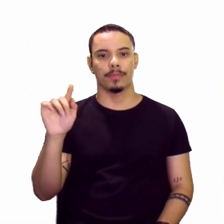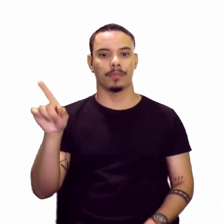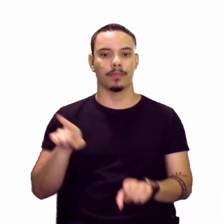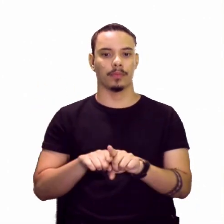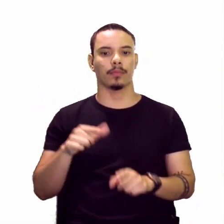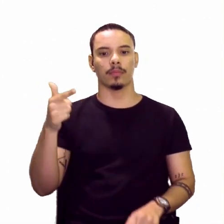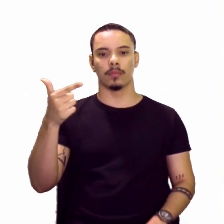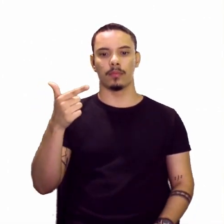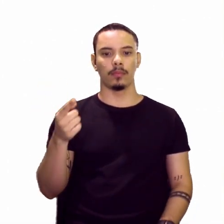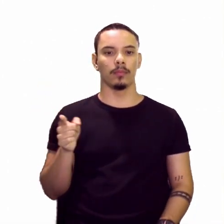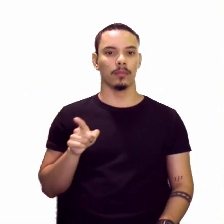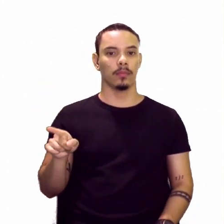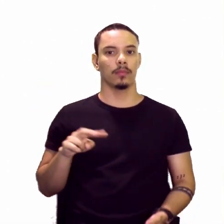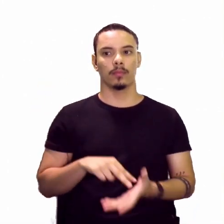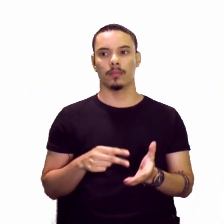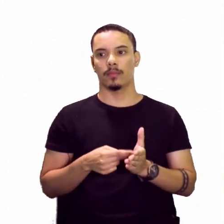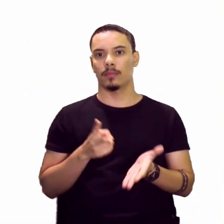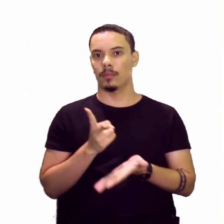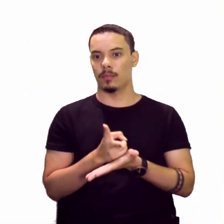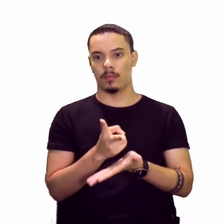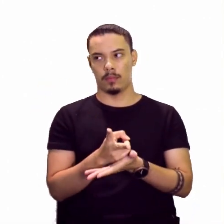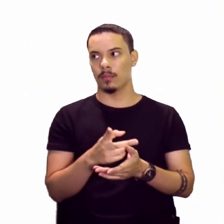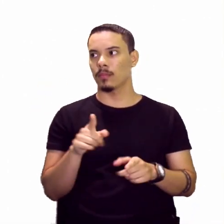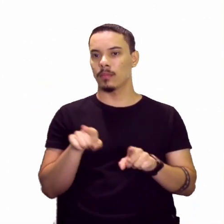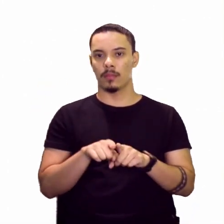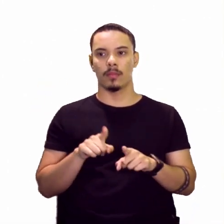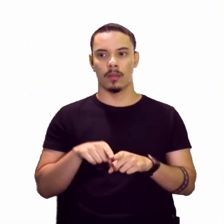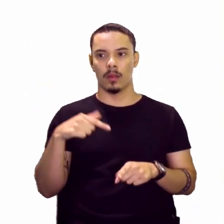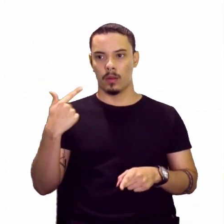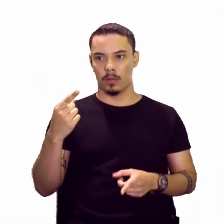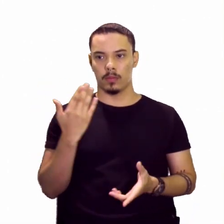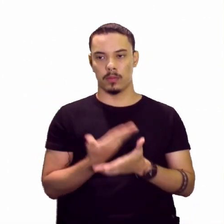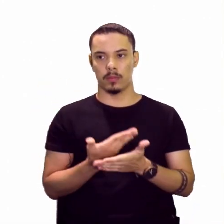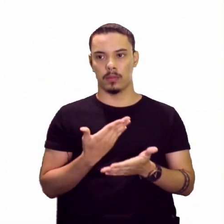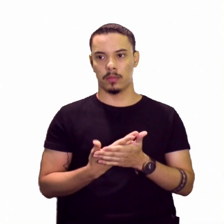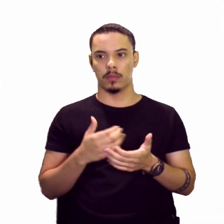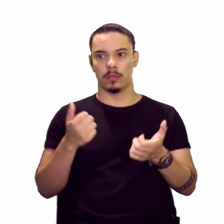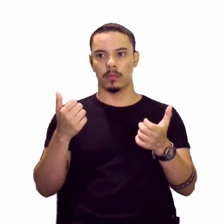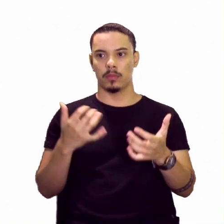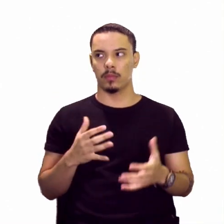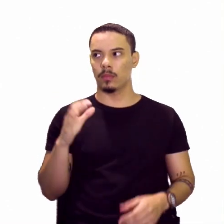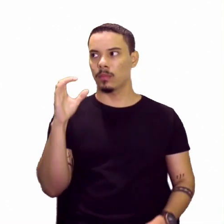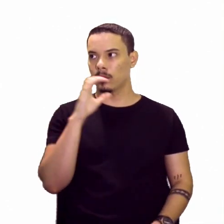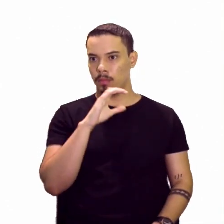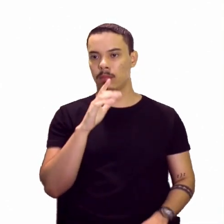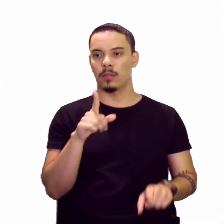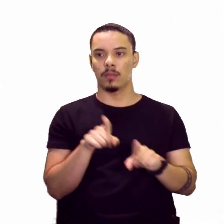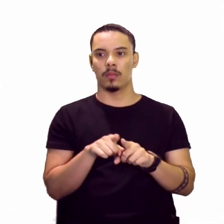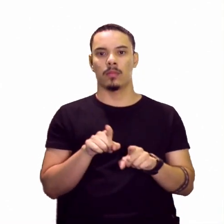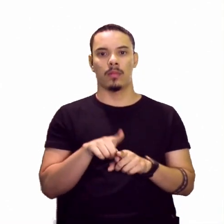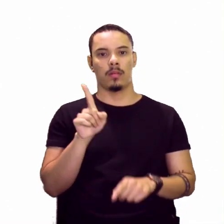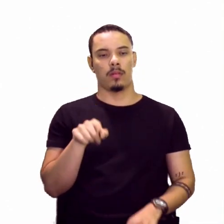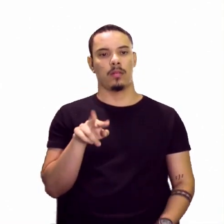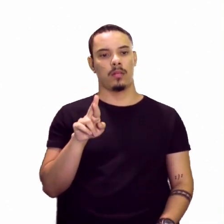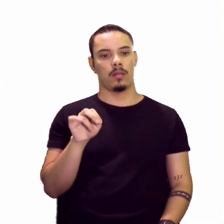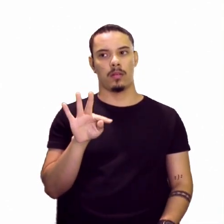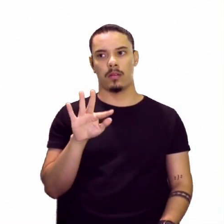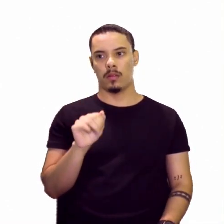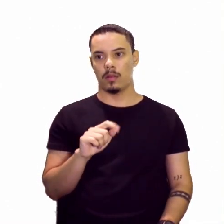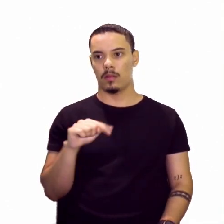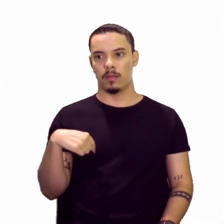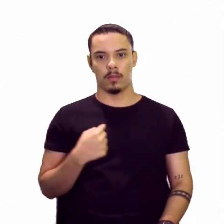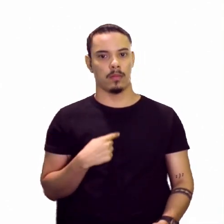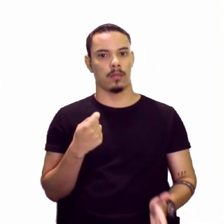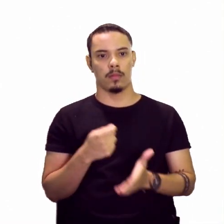isso aqui é constante. E veremos numa outra aula que enquanto a velocidade é uma reta, nós vamos ver que as